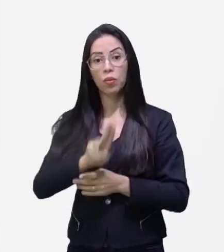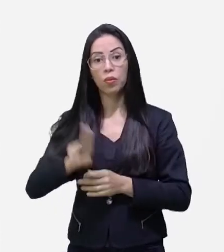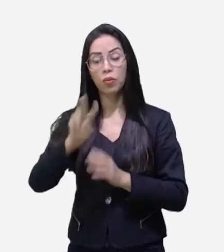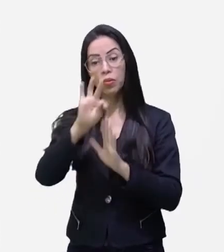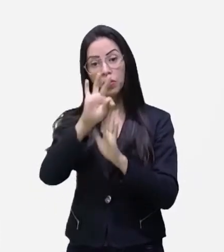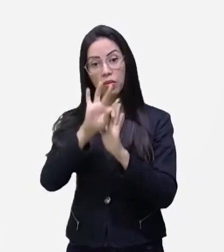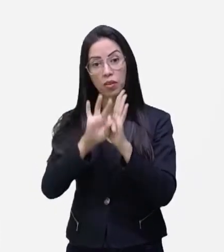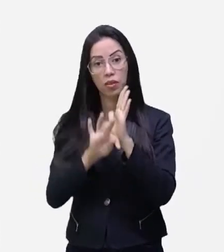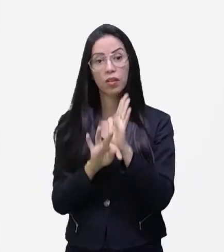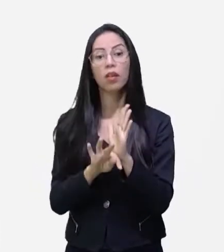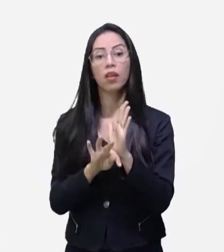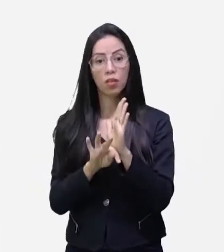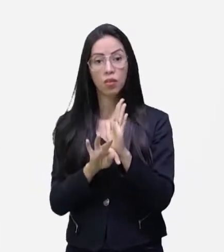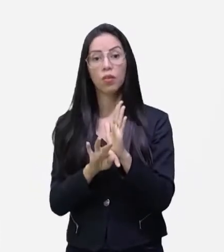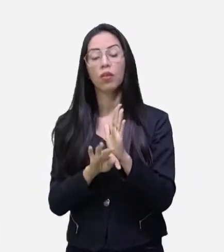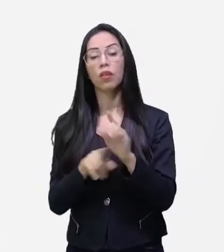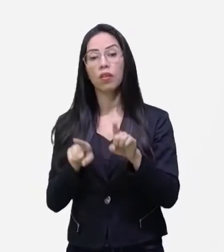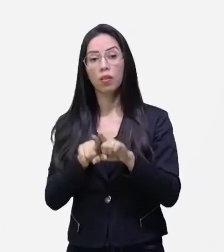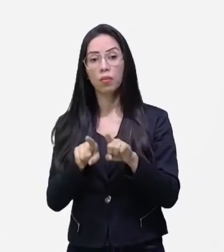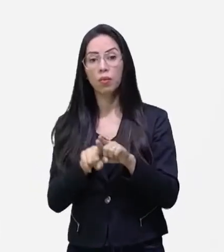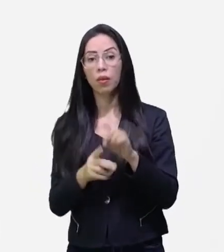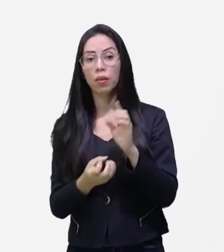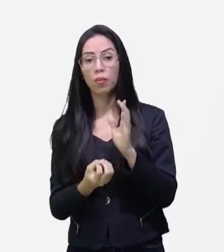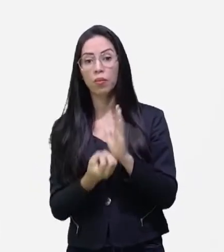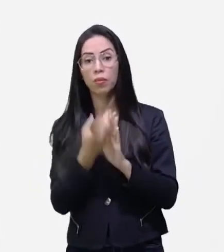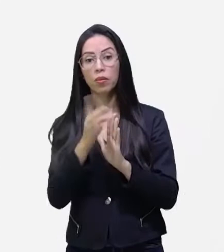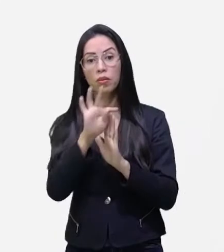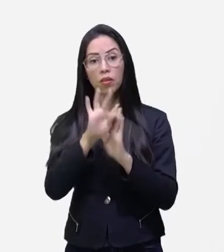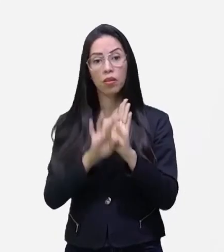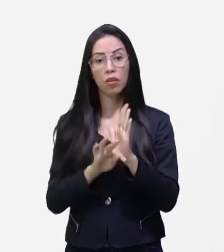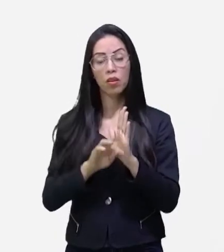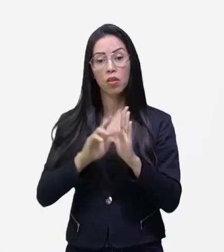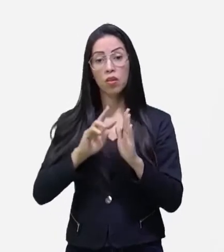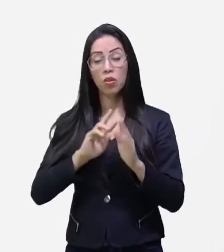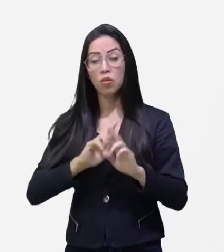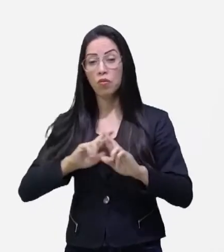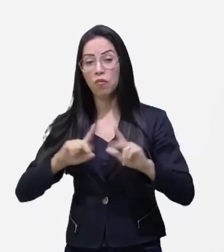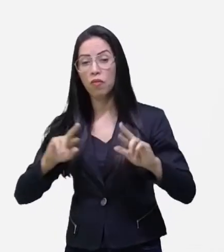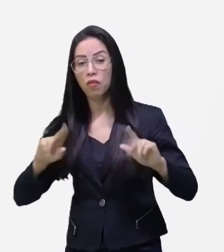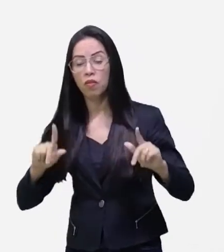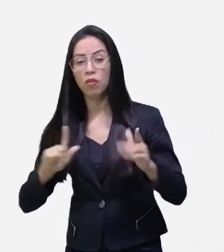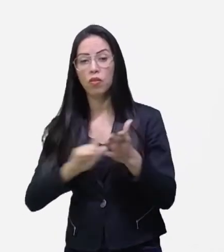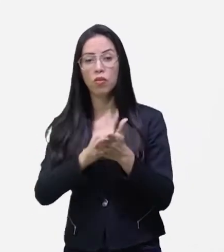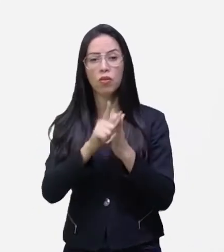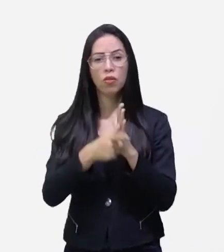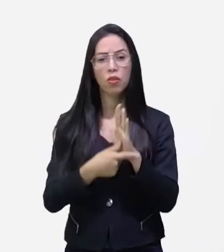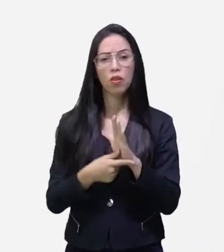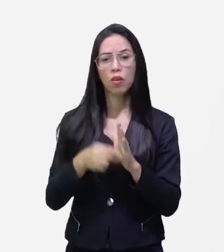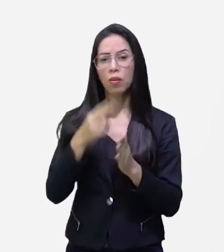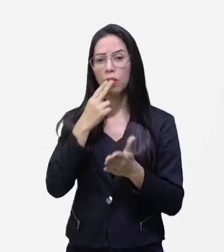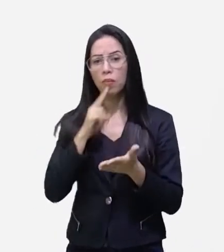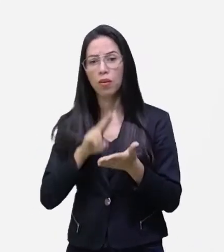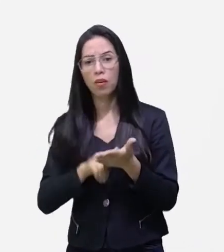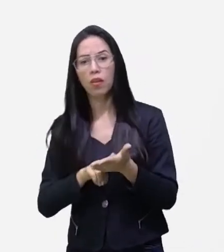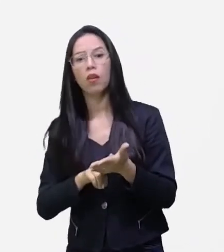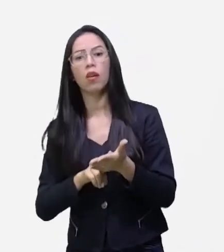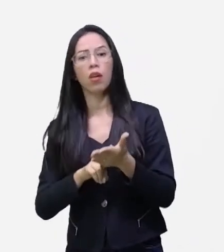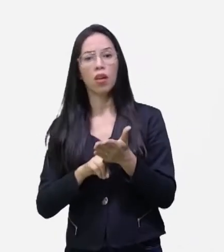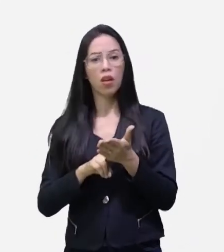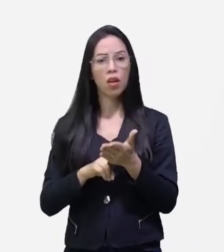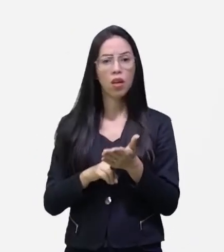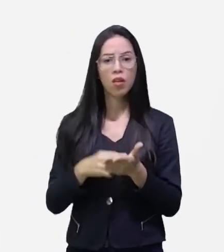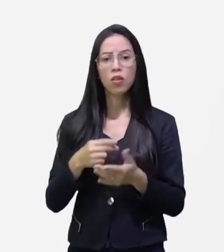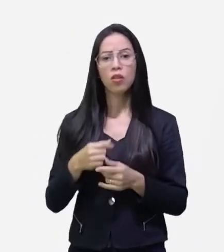textos e seus portadores. Produção de texto de diferentes gêneros, bilhete, convite, carta, história em